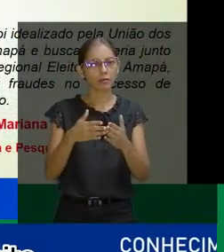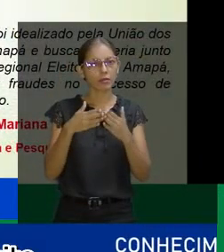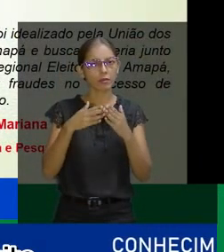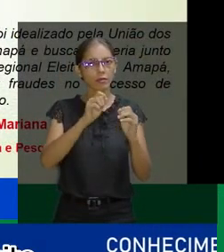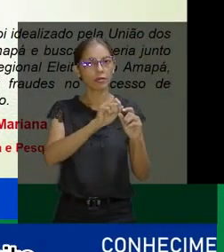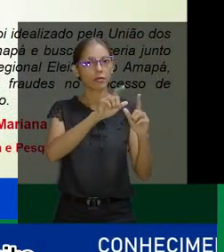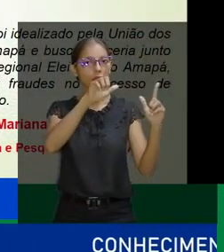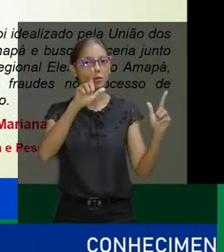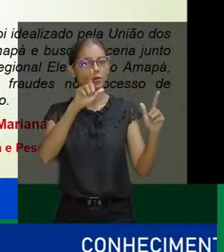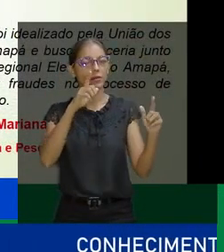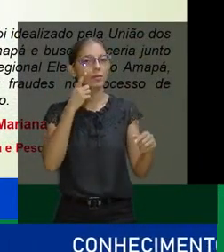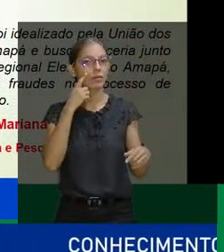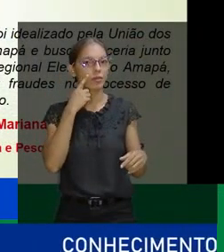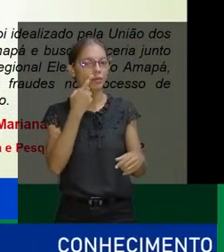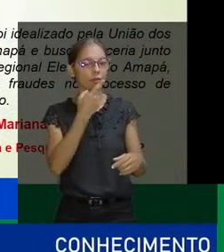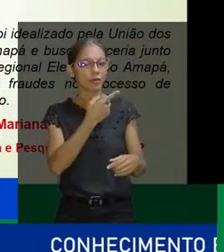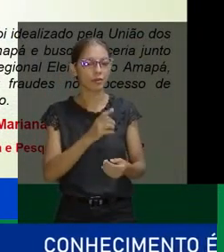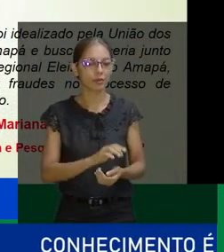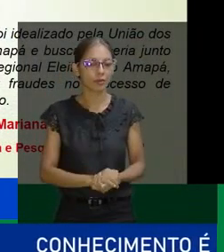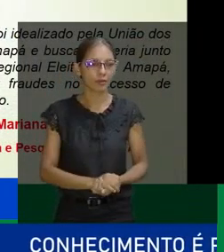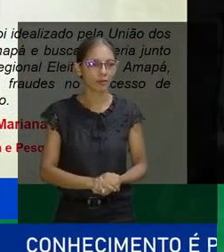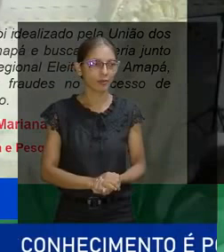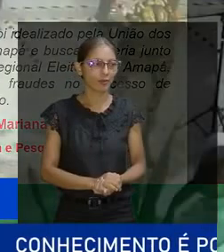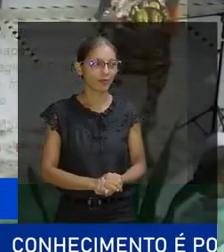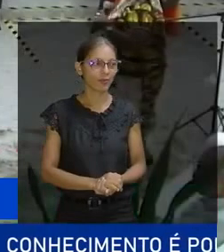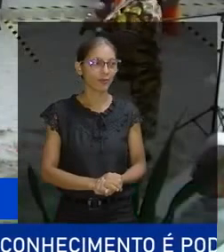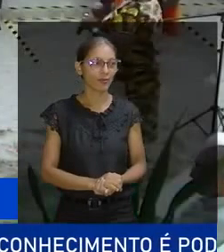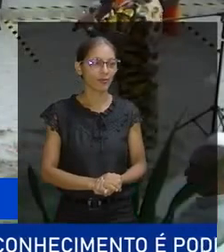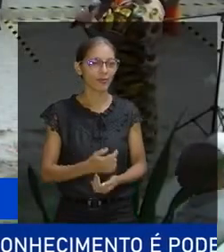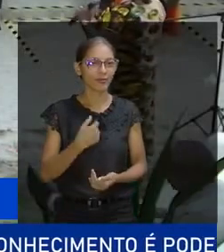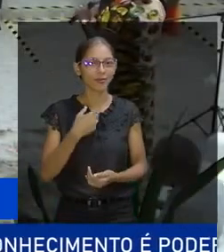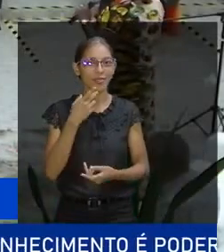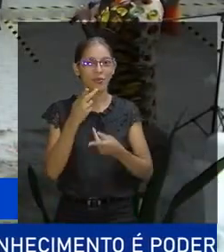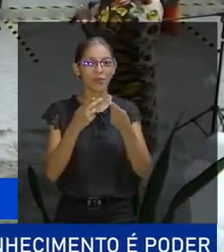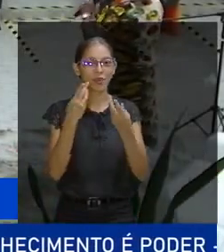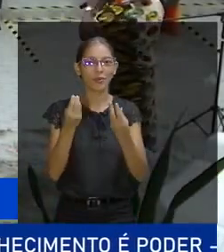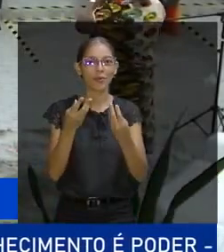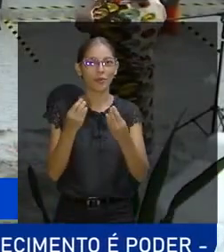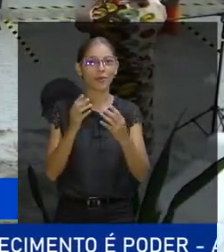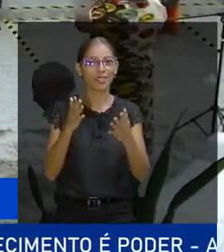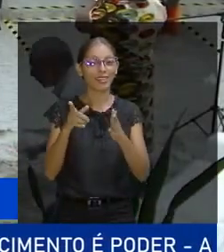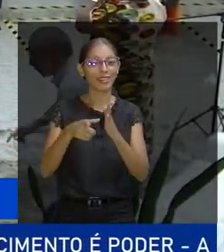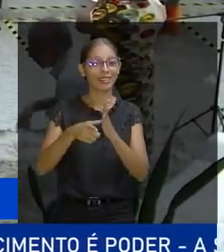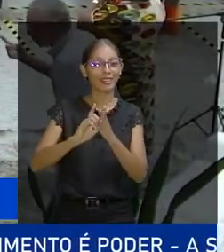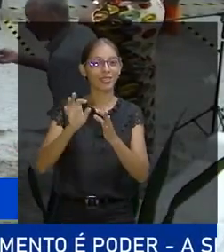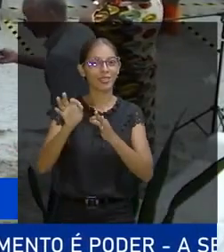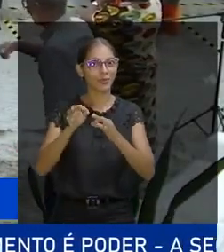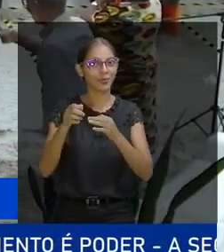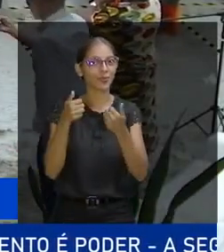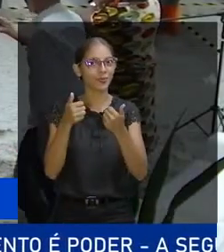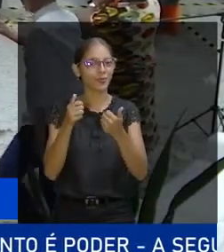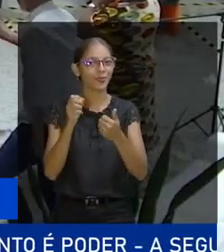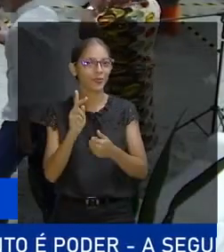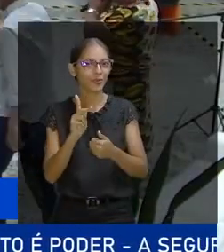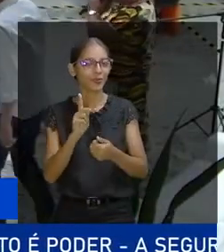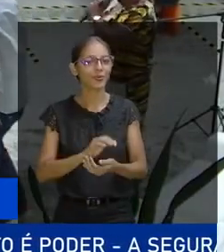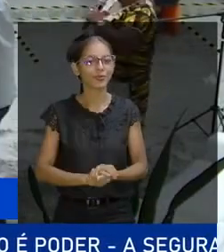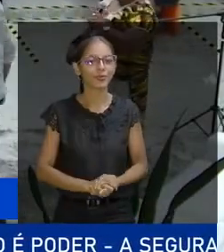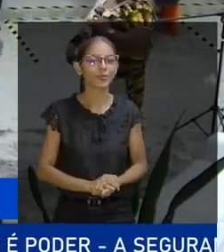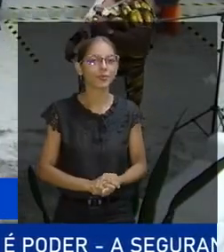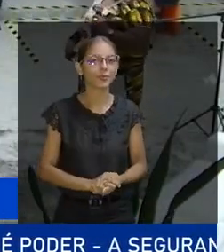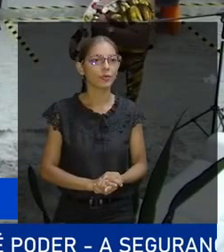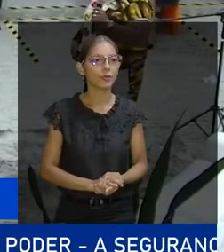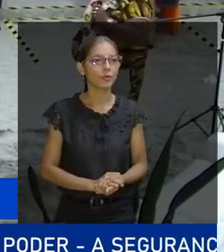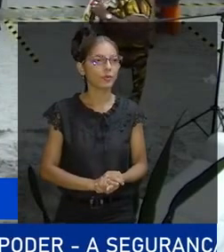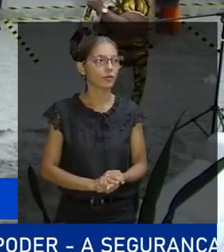Na tela, porque eu sei que eu falo de slide da senhora Mariana Araújo Gonçalves. Ok? Aonde